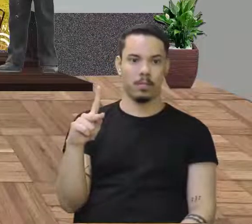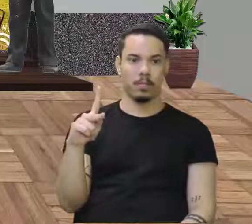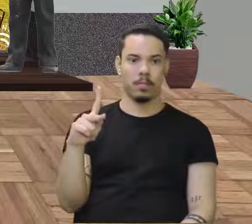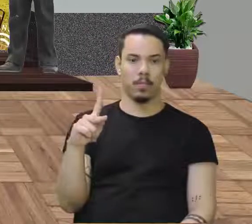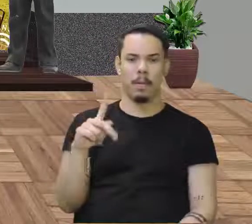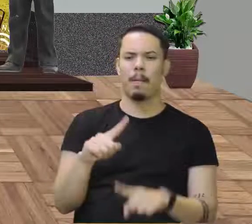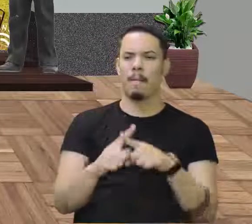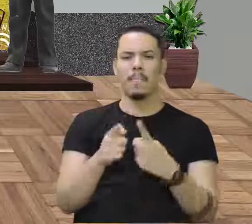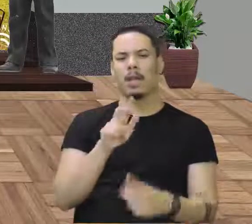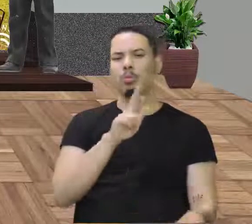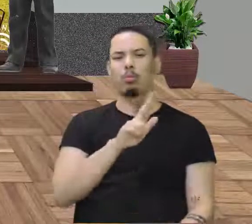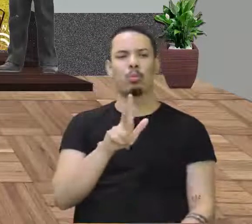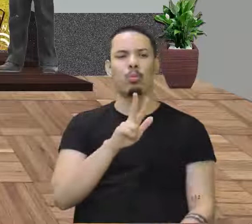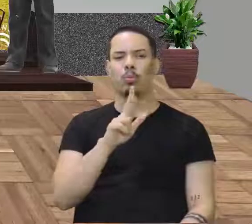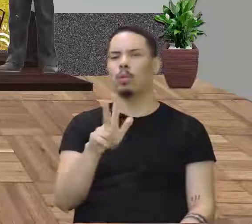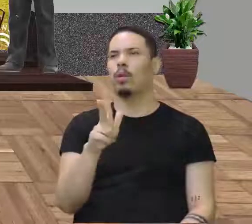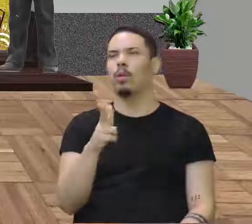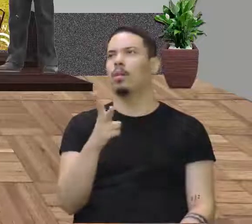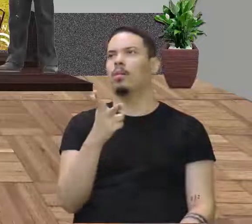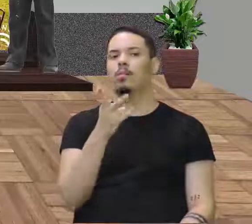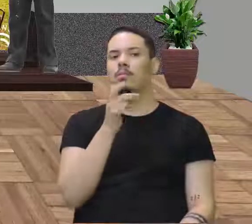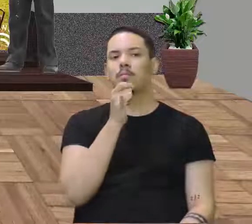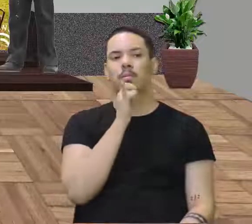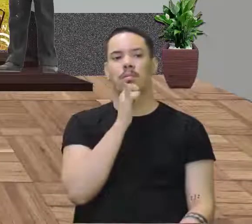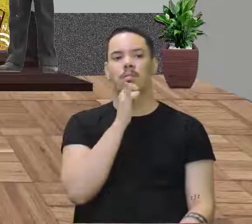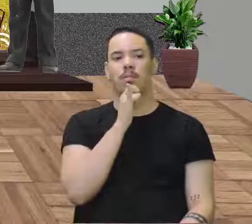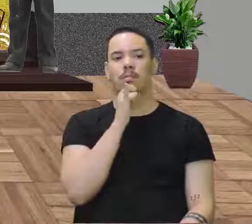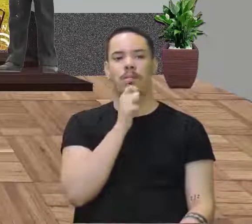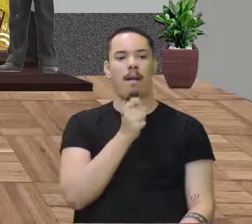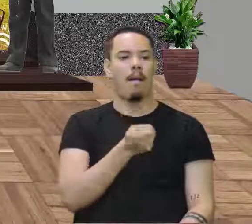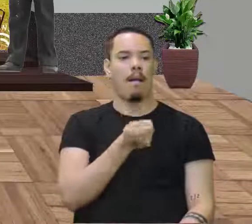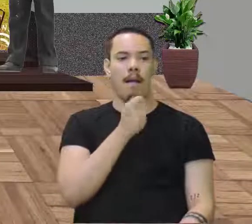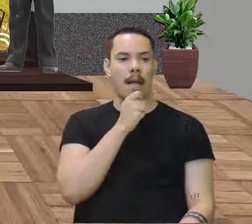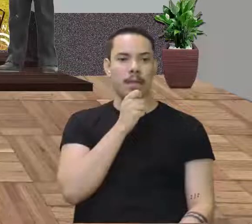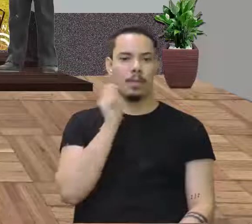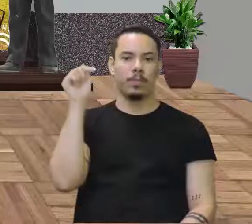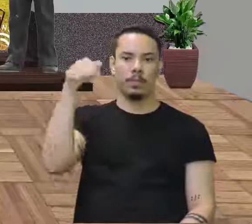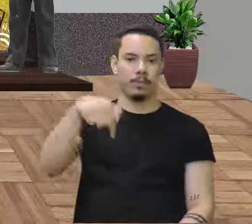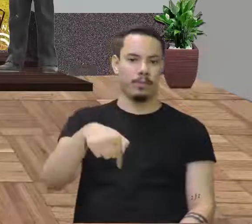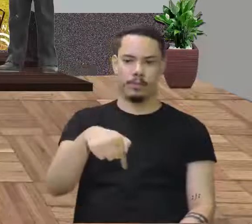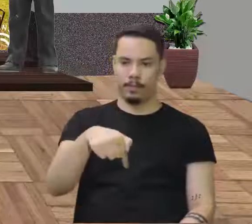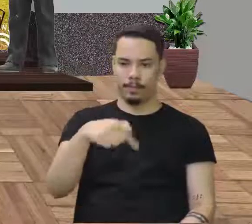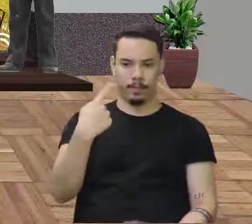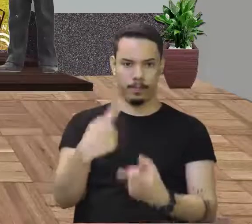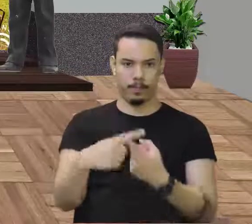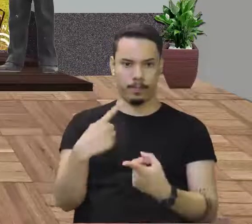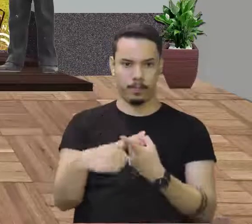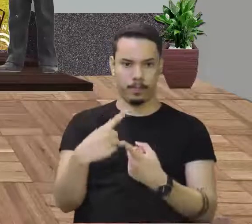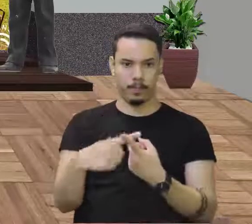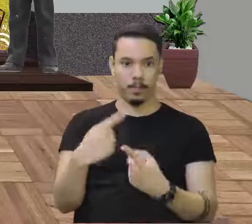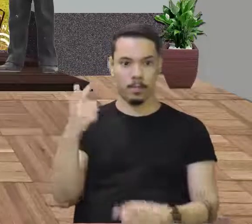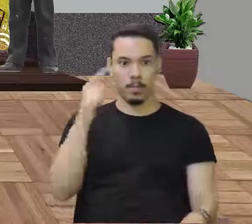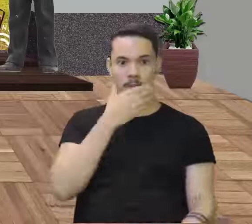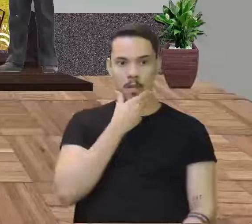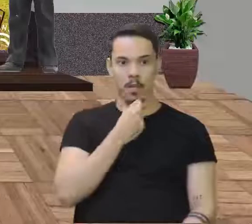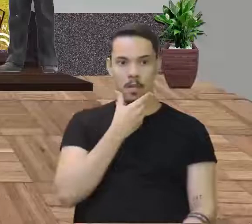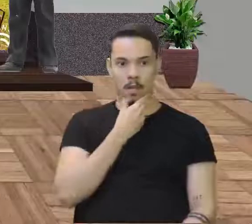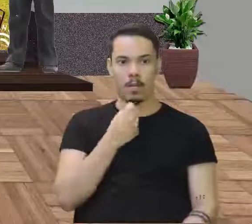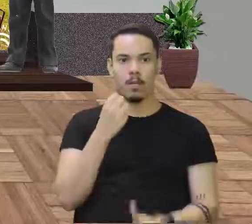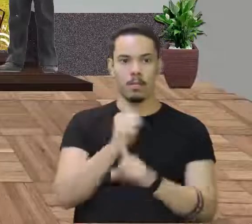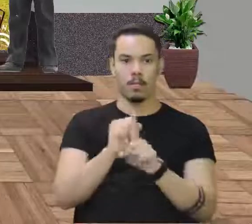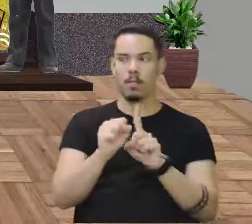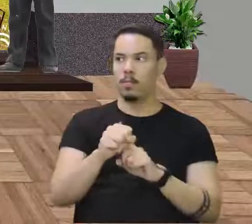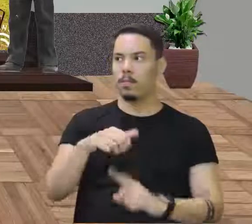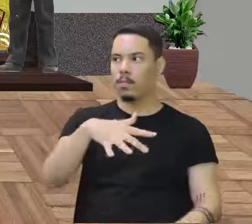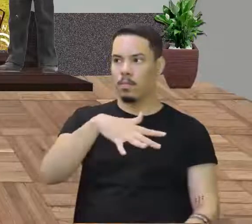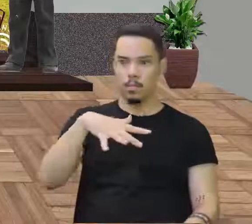Não era Lévi-Strauss, não tinha nem pisado aqui, porque Lévi-Strauss, o sociólogo, ele